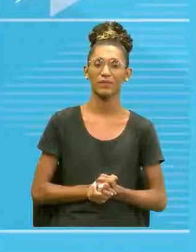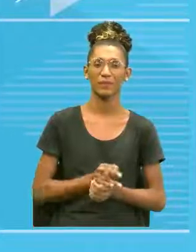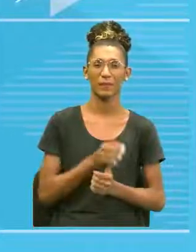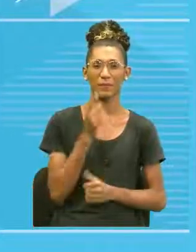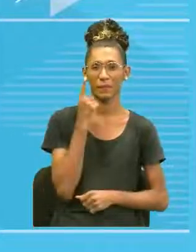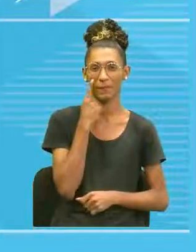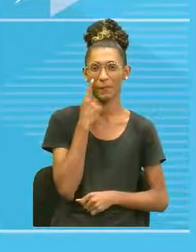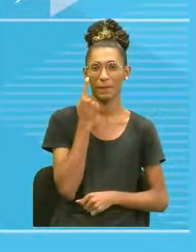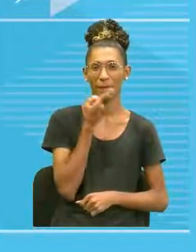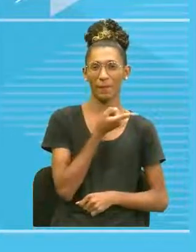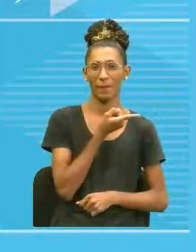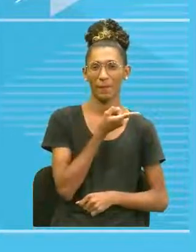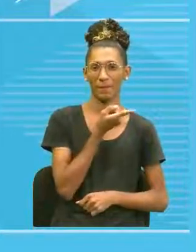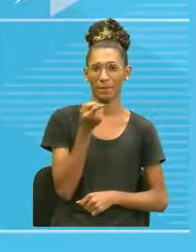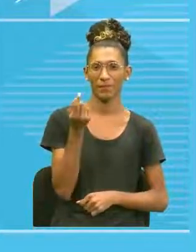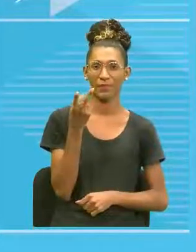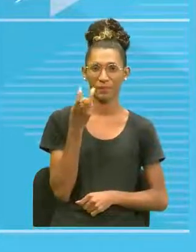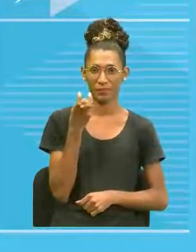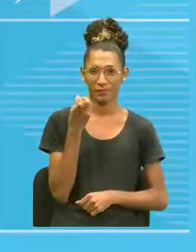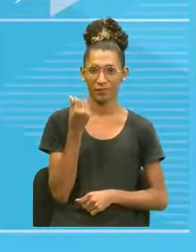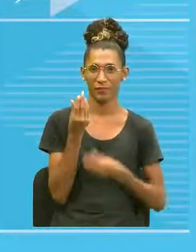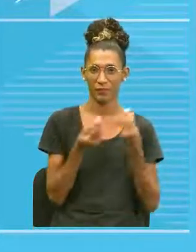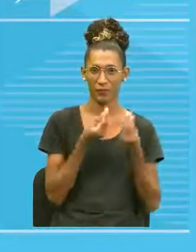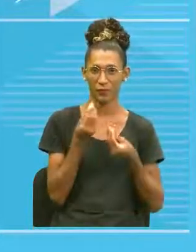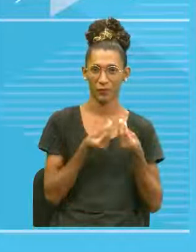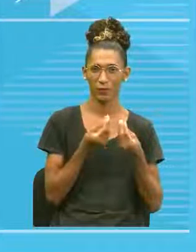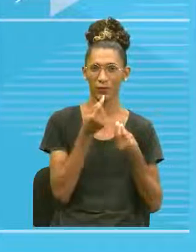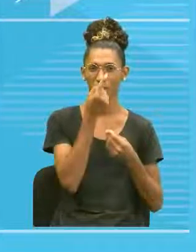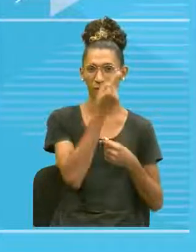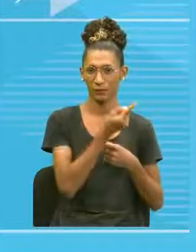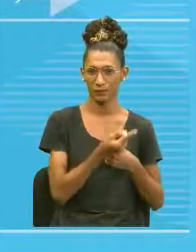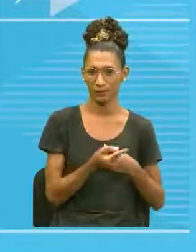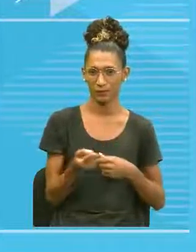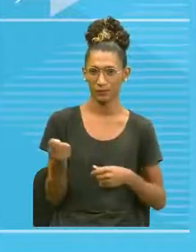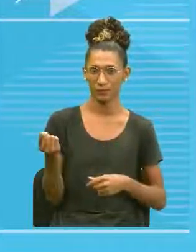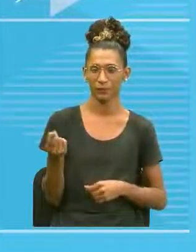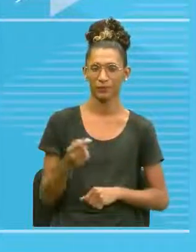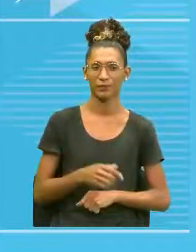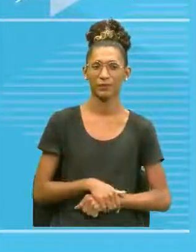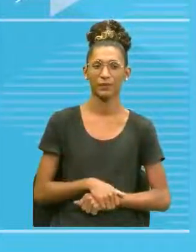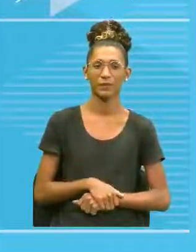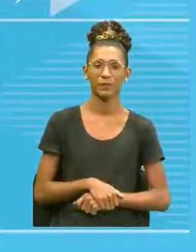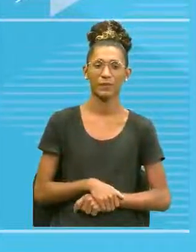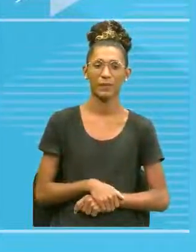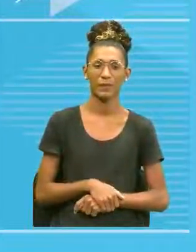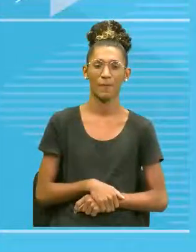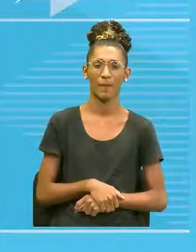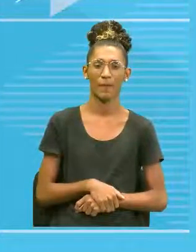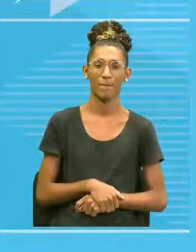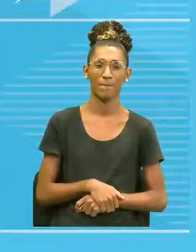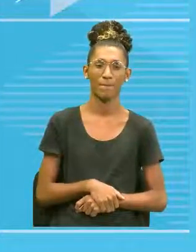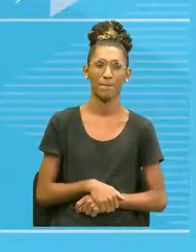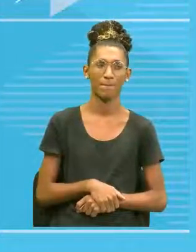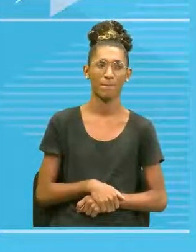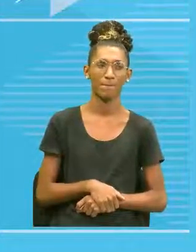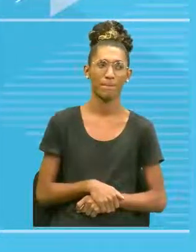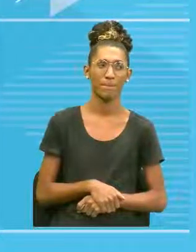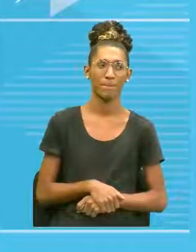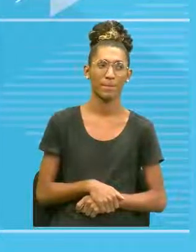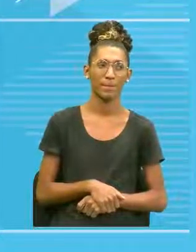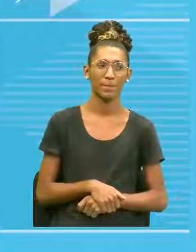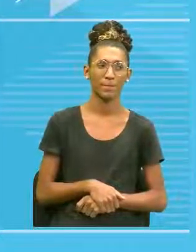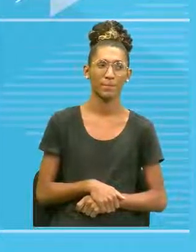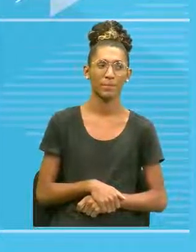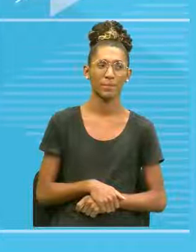é né quando os meus alunos chegaram quando Miss alunos chegaram de de havia cantado